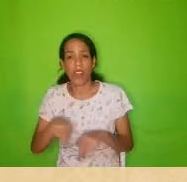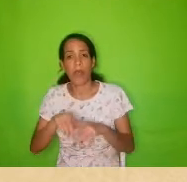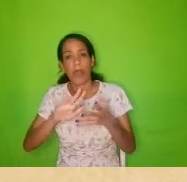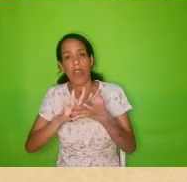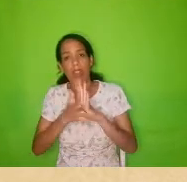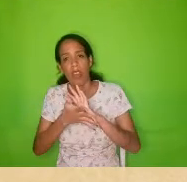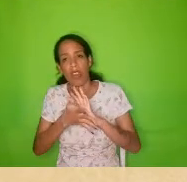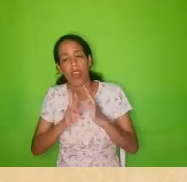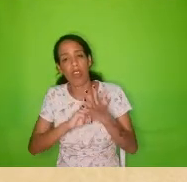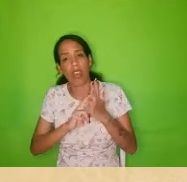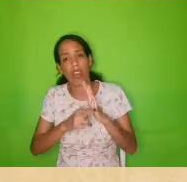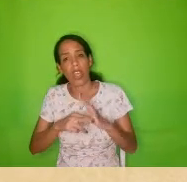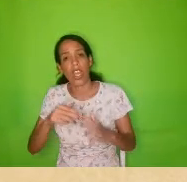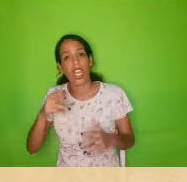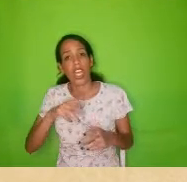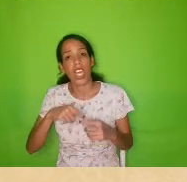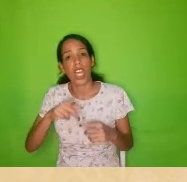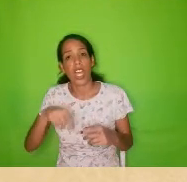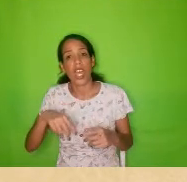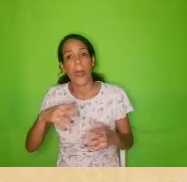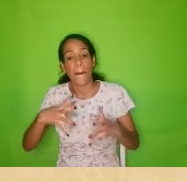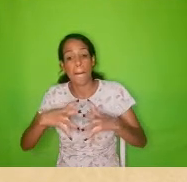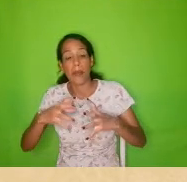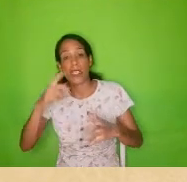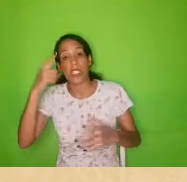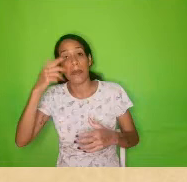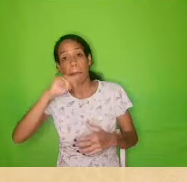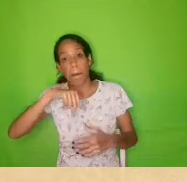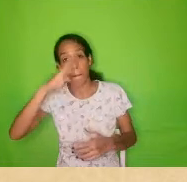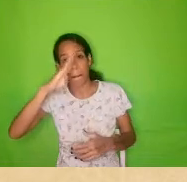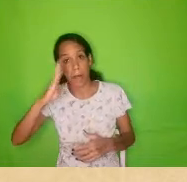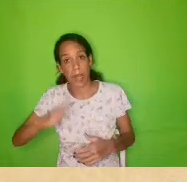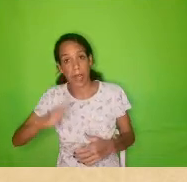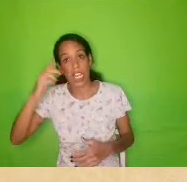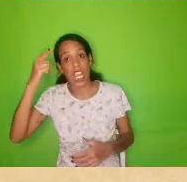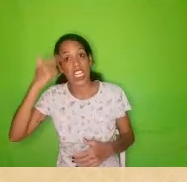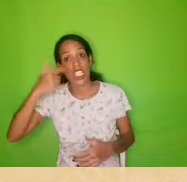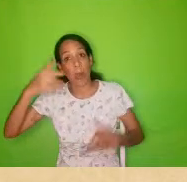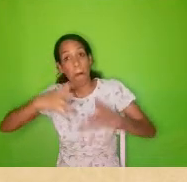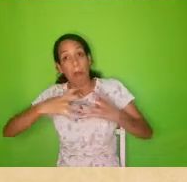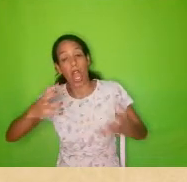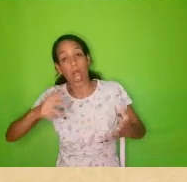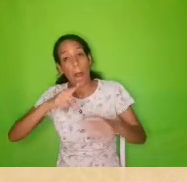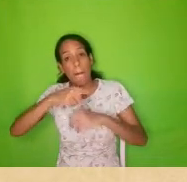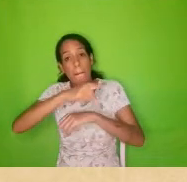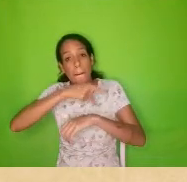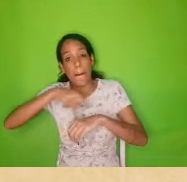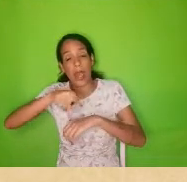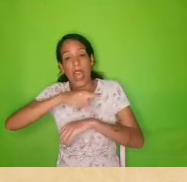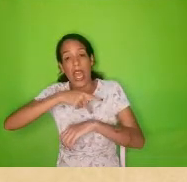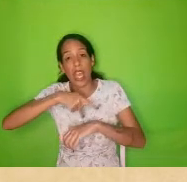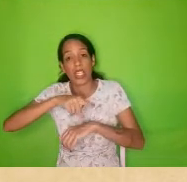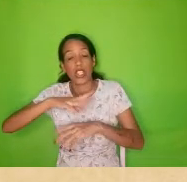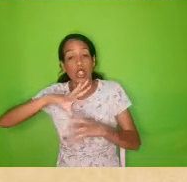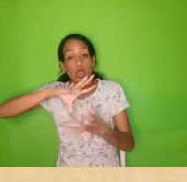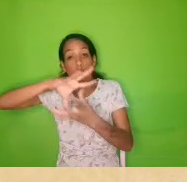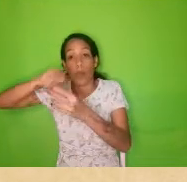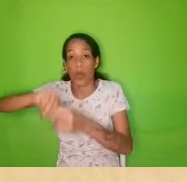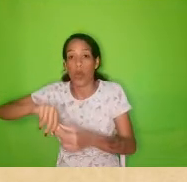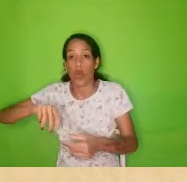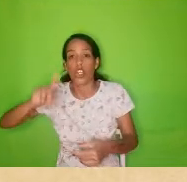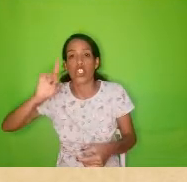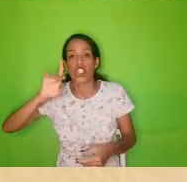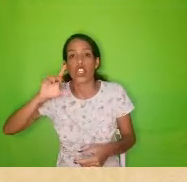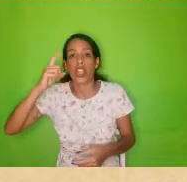é o segundo maior país de população negra do mundo. Só tem um país que tem mais negros no Brasil, é a